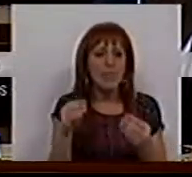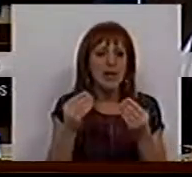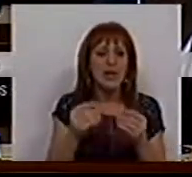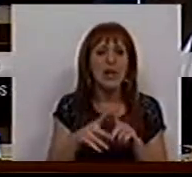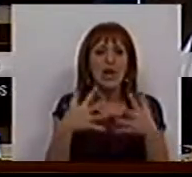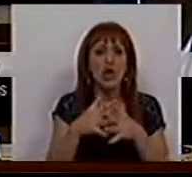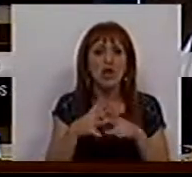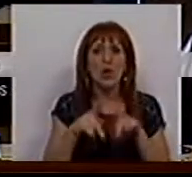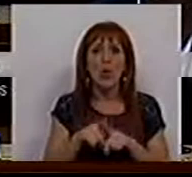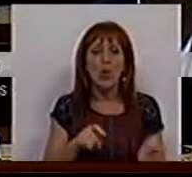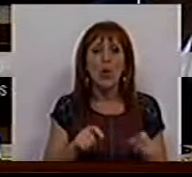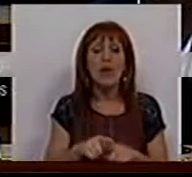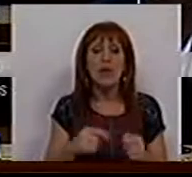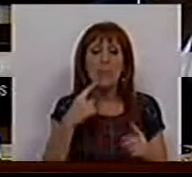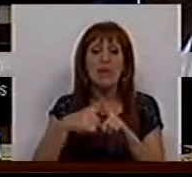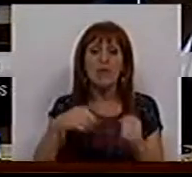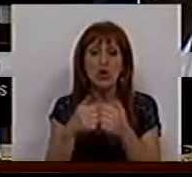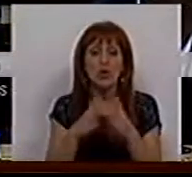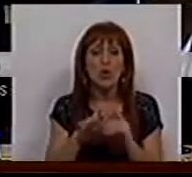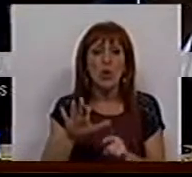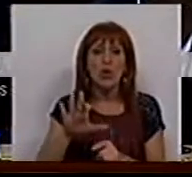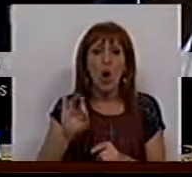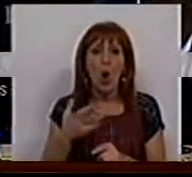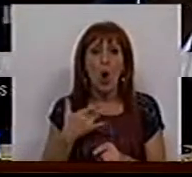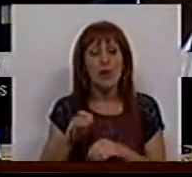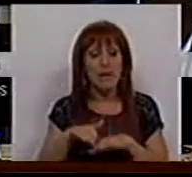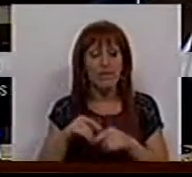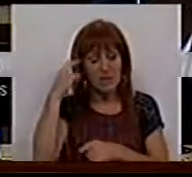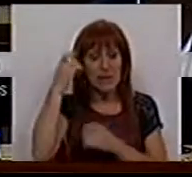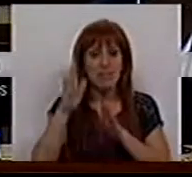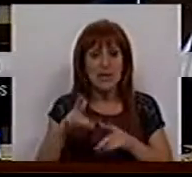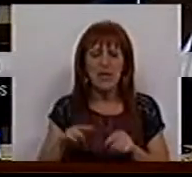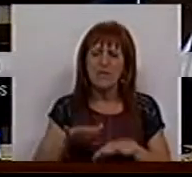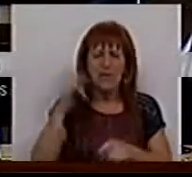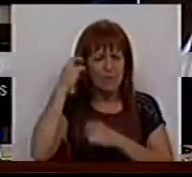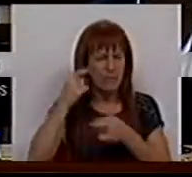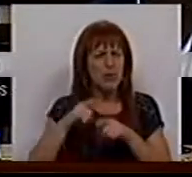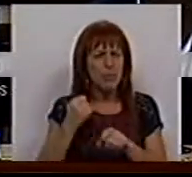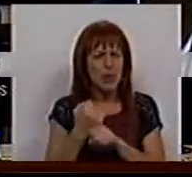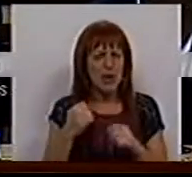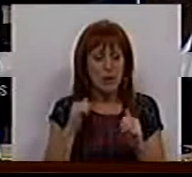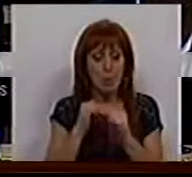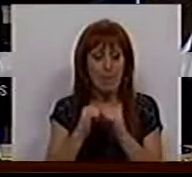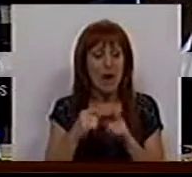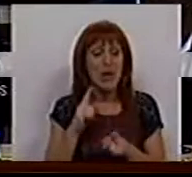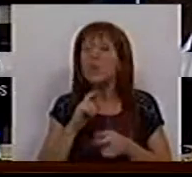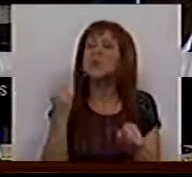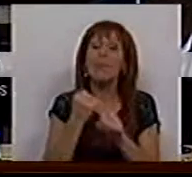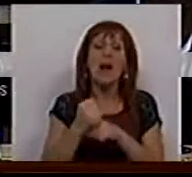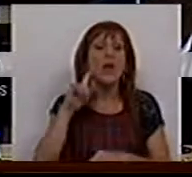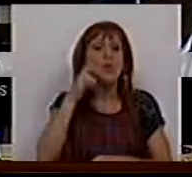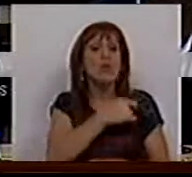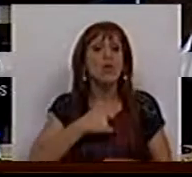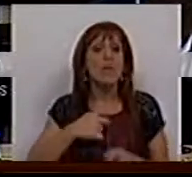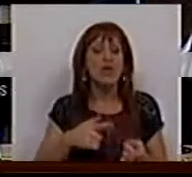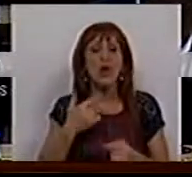beneficia cascatas de holdings. Toda essa reflexão tem de ser feita. É preciso haver uma reflexão sobre o papel do supervisor. Não podemos ter